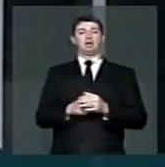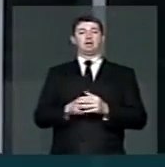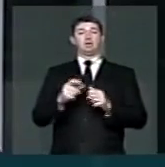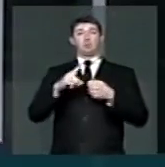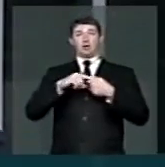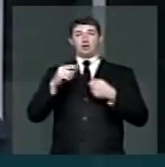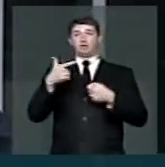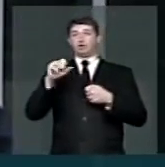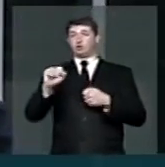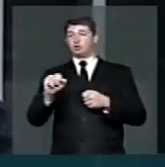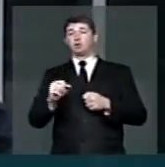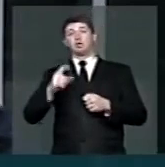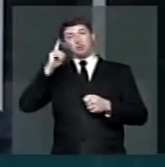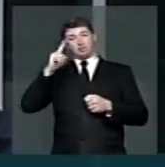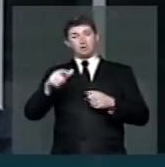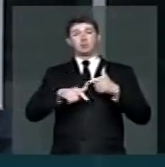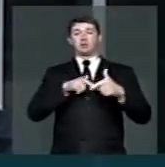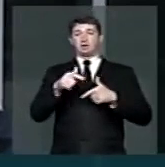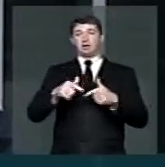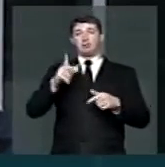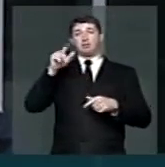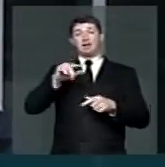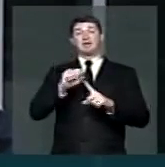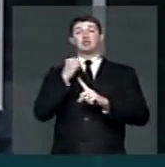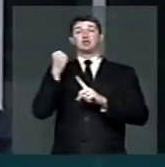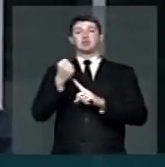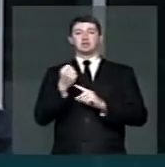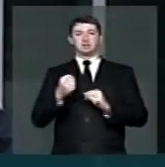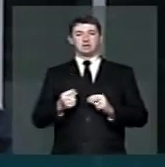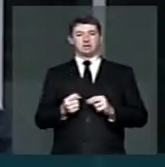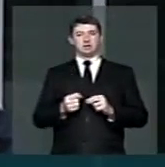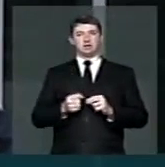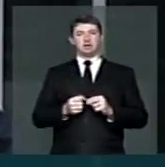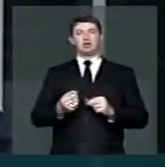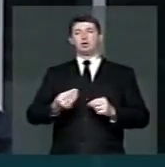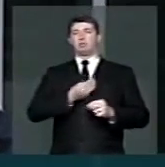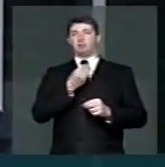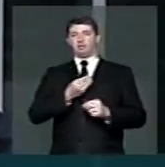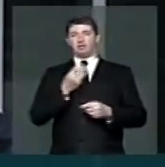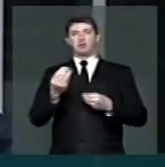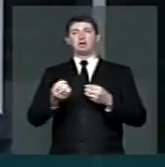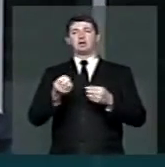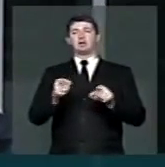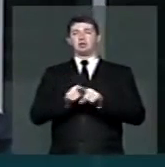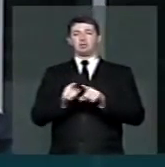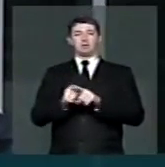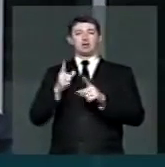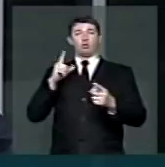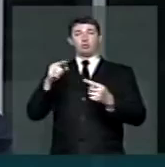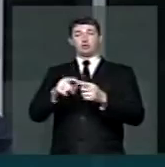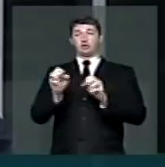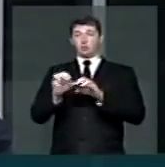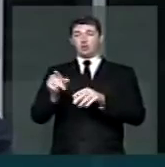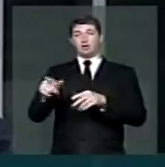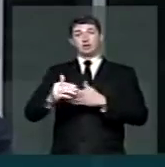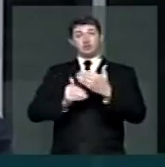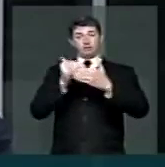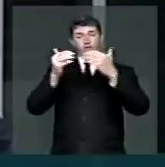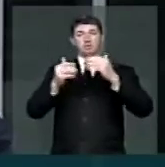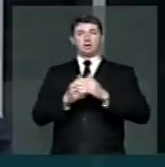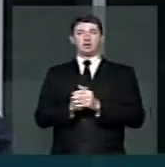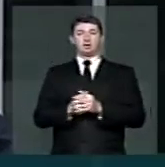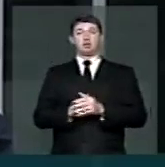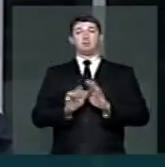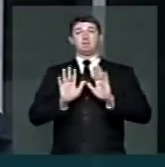artigo 28 estabelece o trabalho do condenado como dever social e condição de dignidade humana, o qual terá finalidade educativa e produtiva.